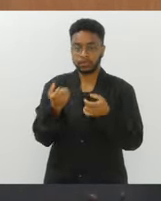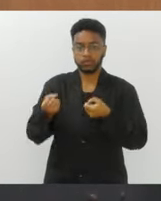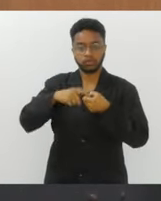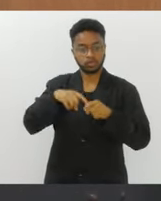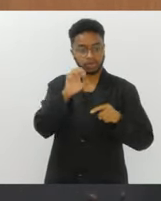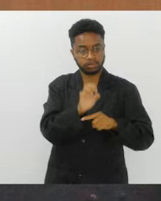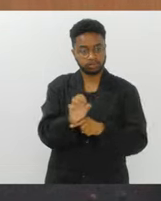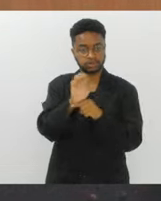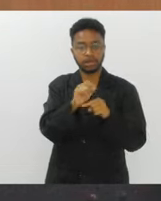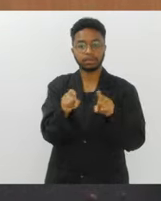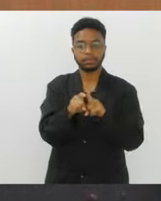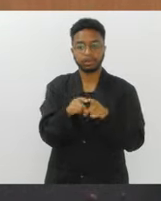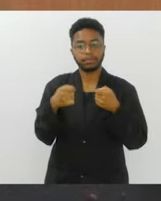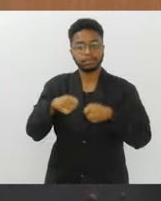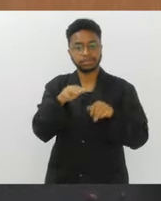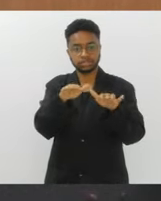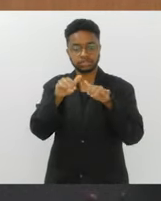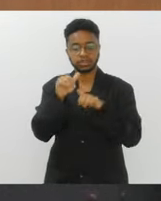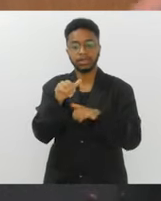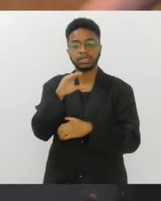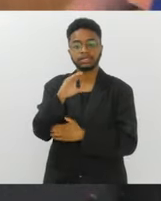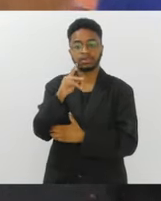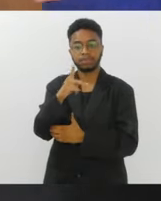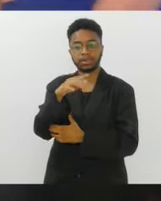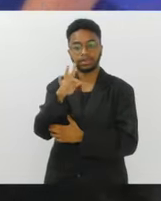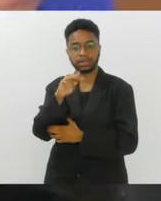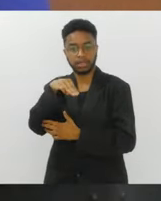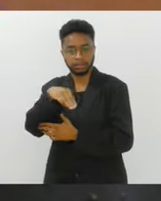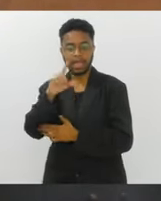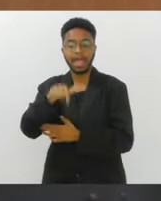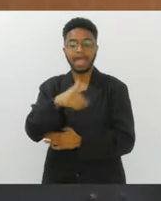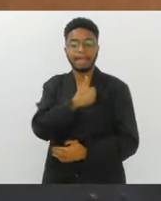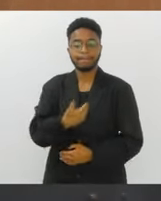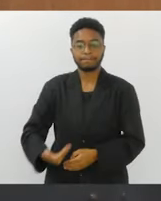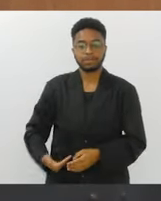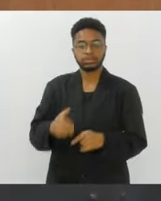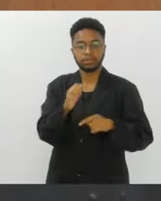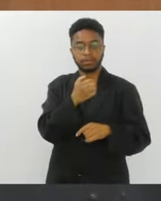que seja chamado a CPTM, que é uma empresa pública